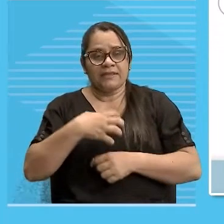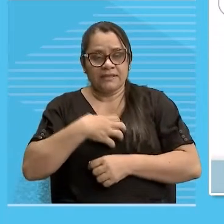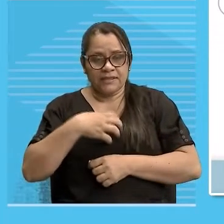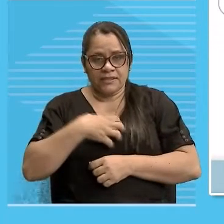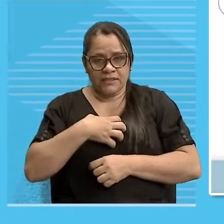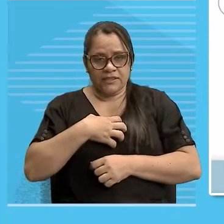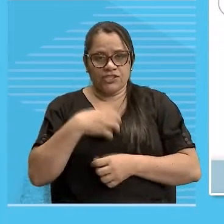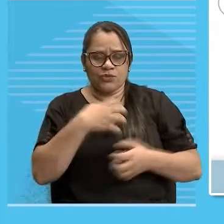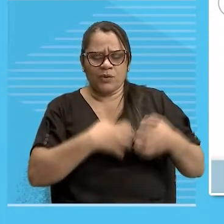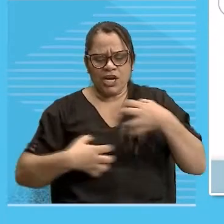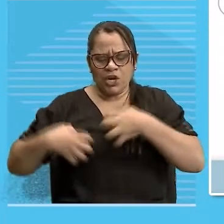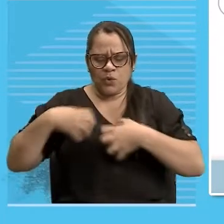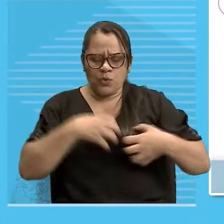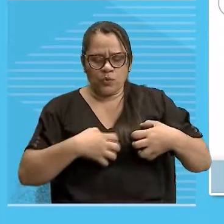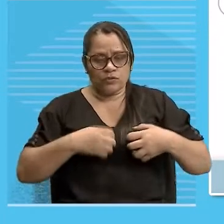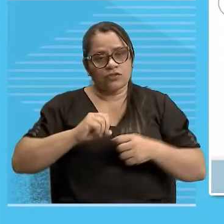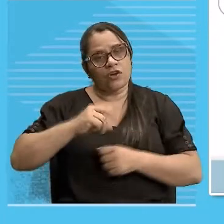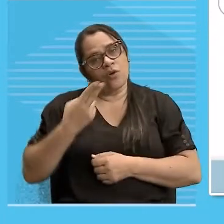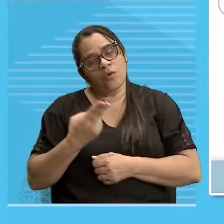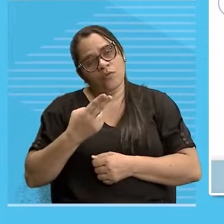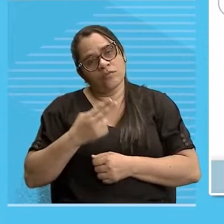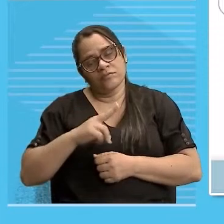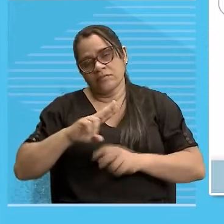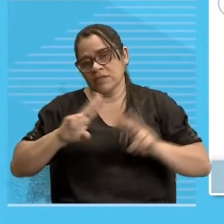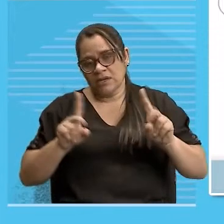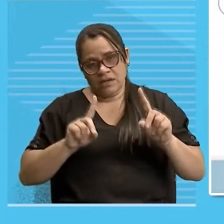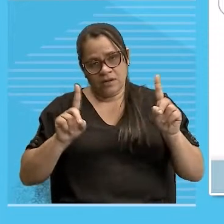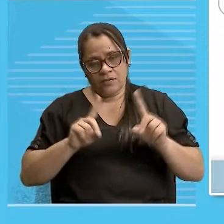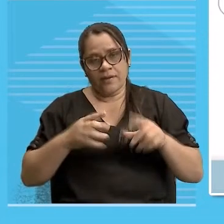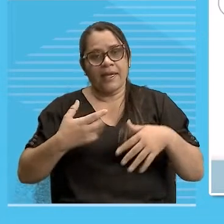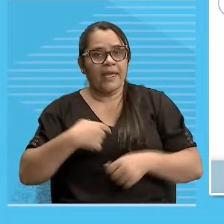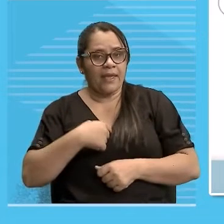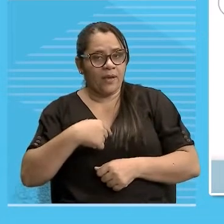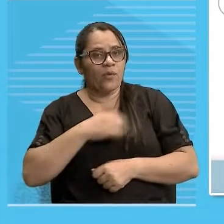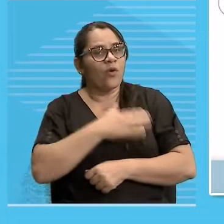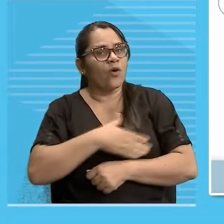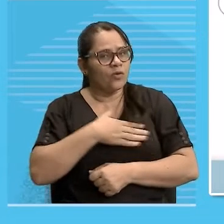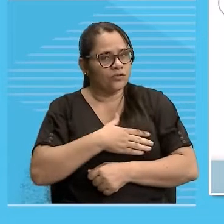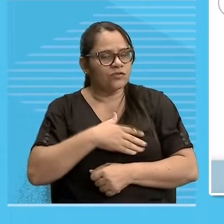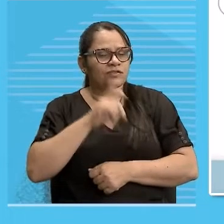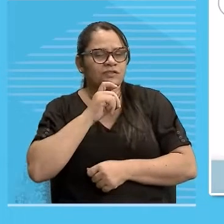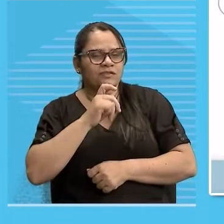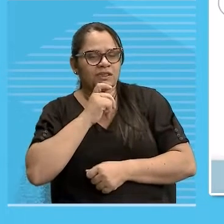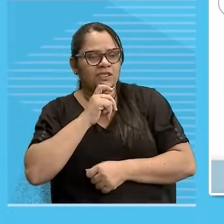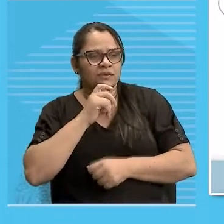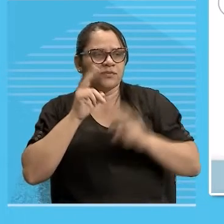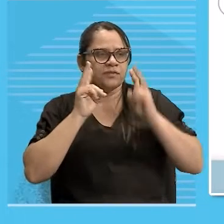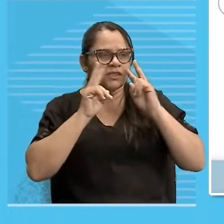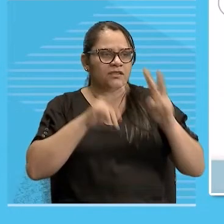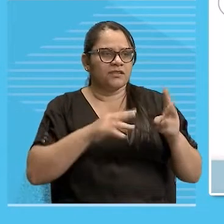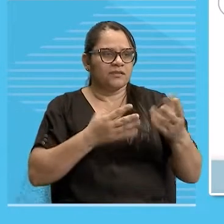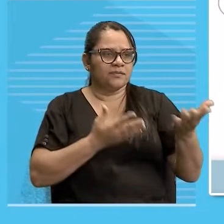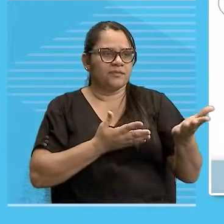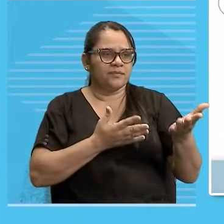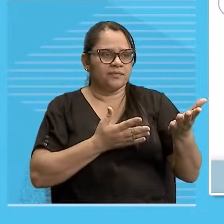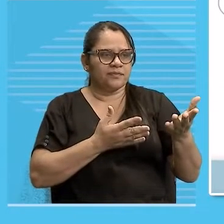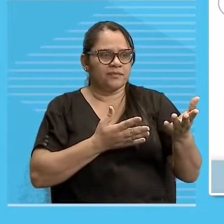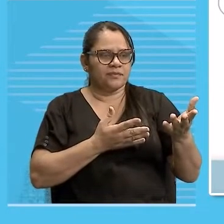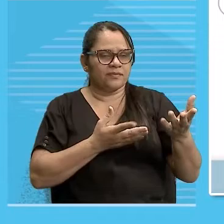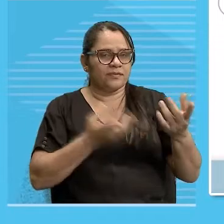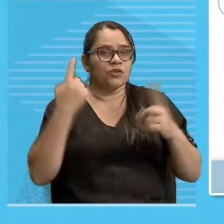uma angústia, ou não, né? Tem gente que gosta de frio, eu amo. Então, do ponto de